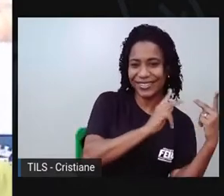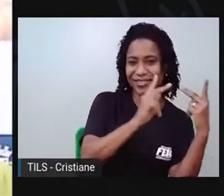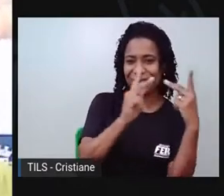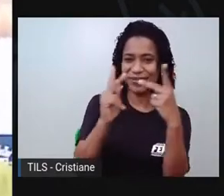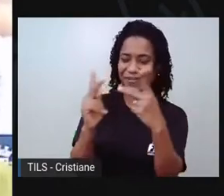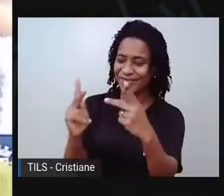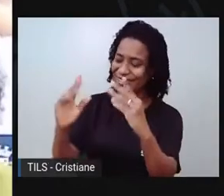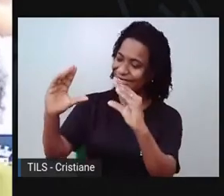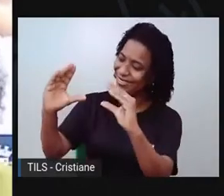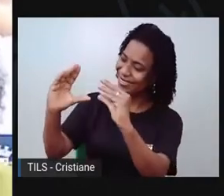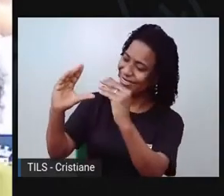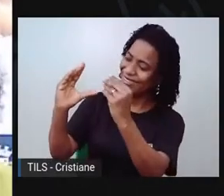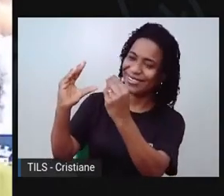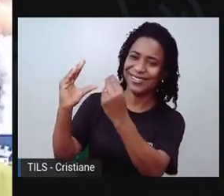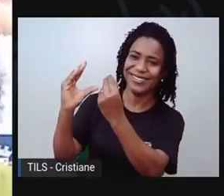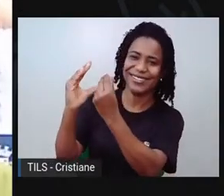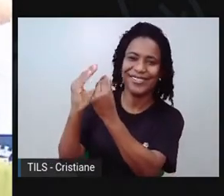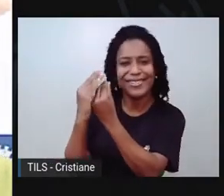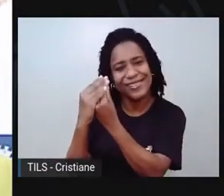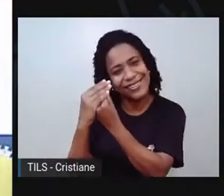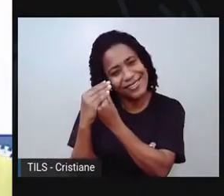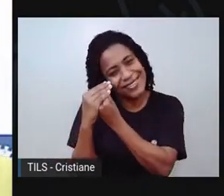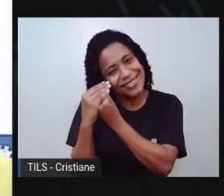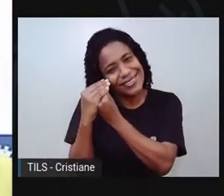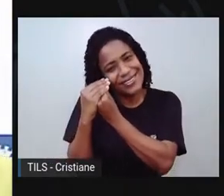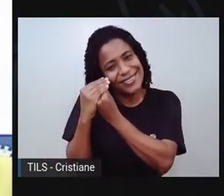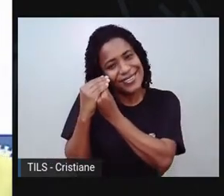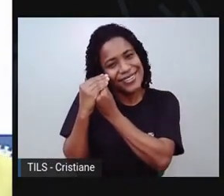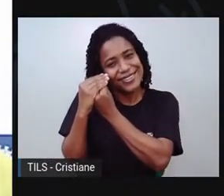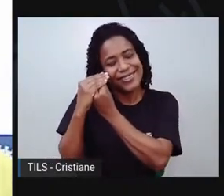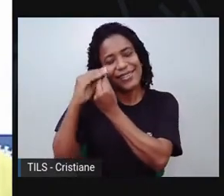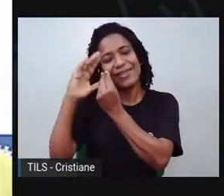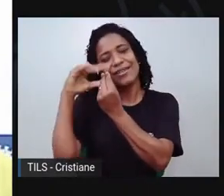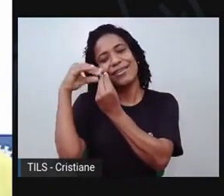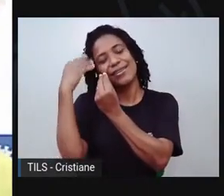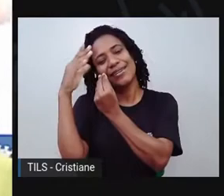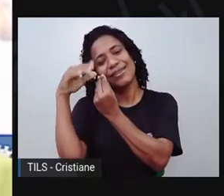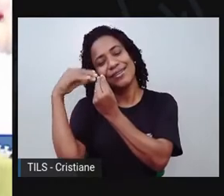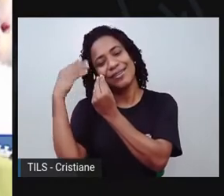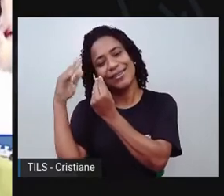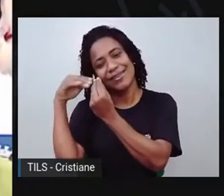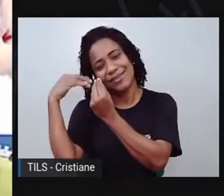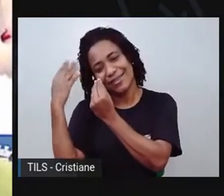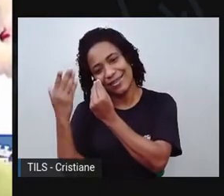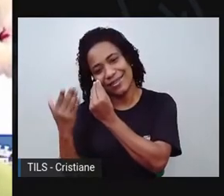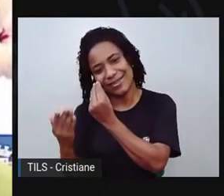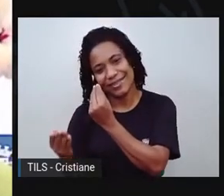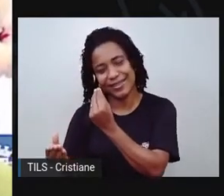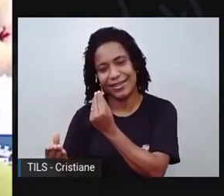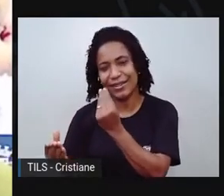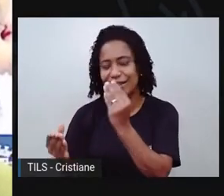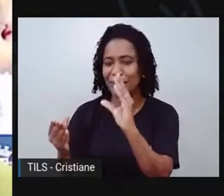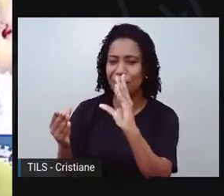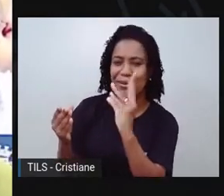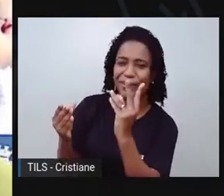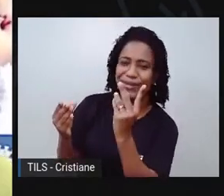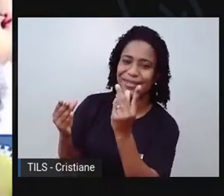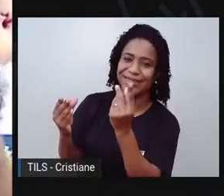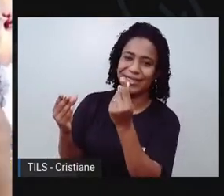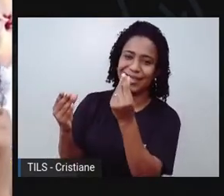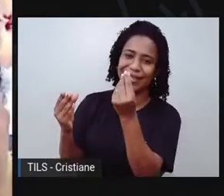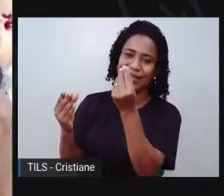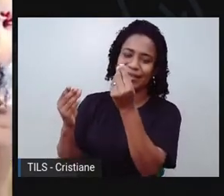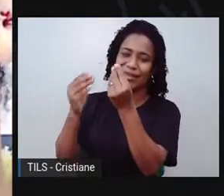visitar. Um cravo teve um desmaio e a